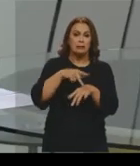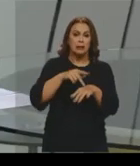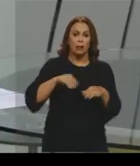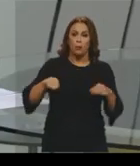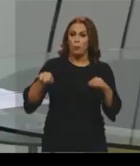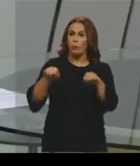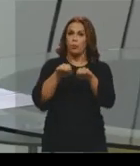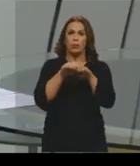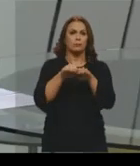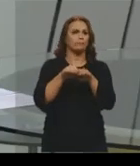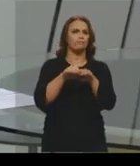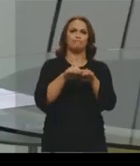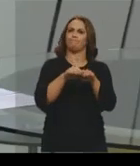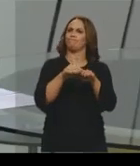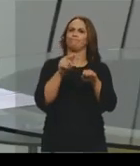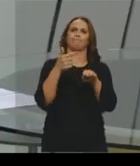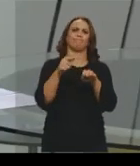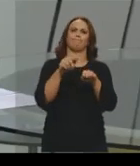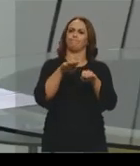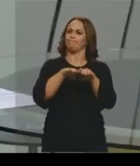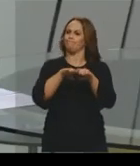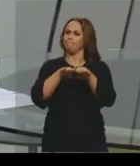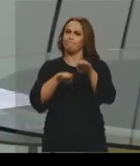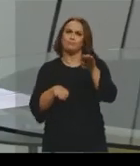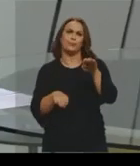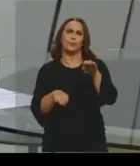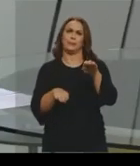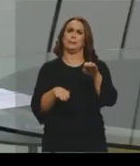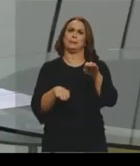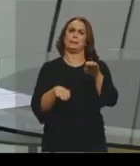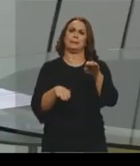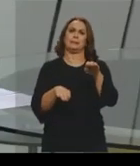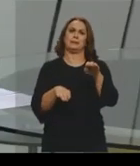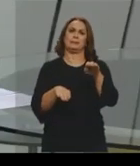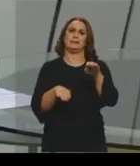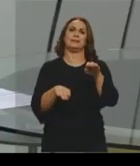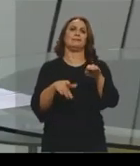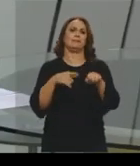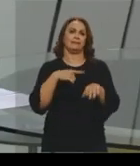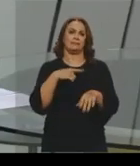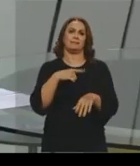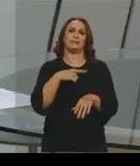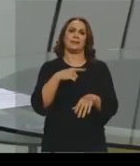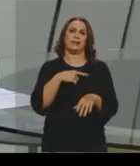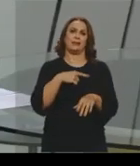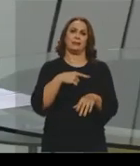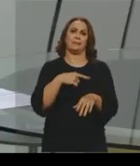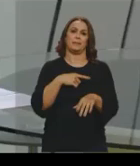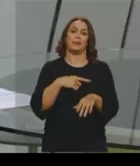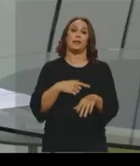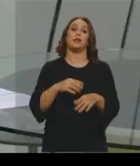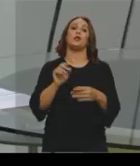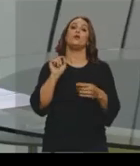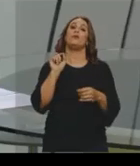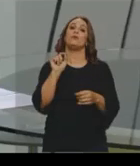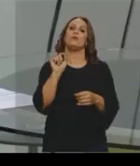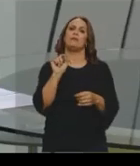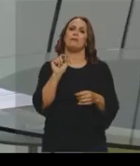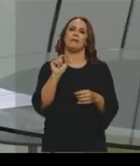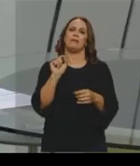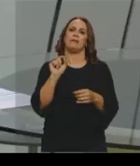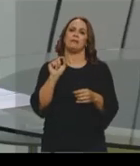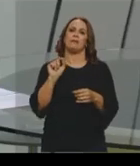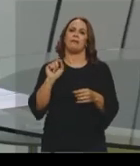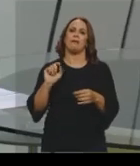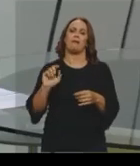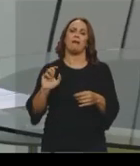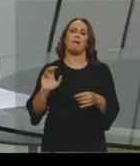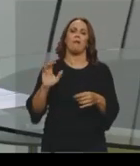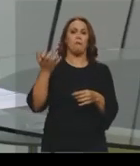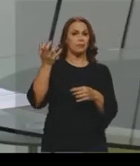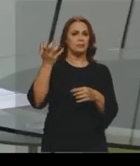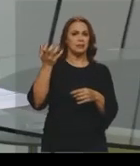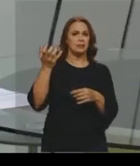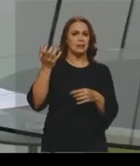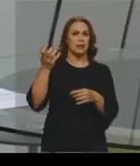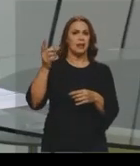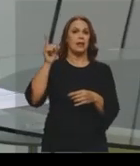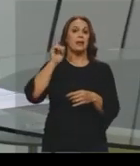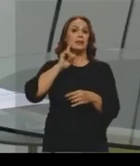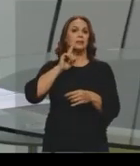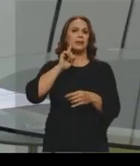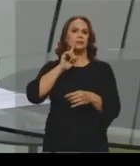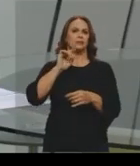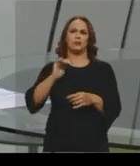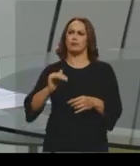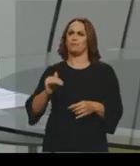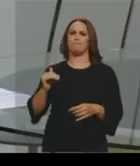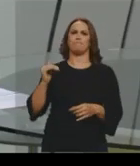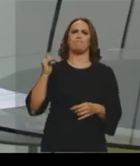termos o domínio, a preponderância de principalmente norte-americanos, dos Estados Unidos, nesse grupo, seria muito